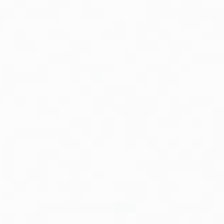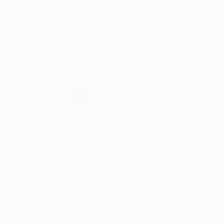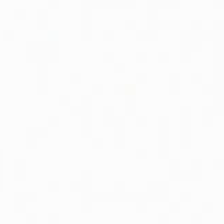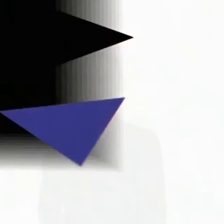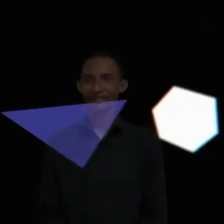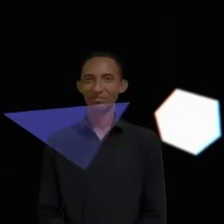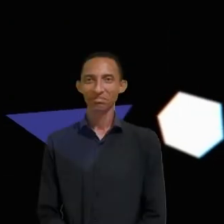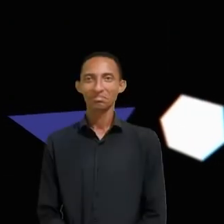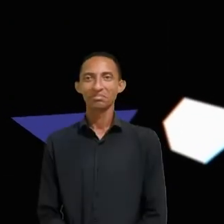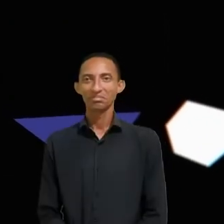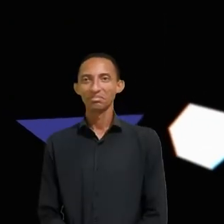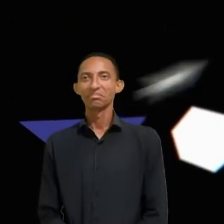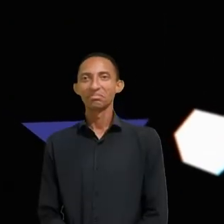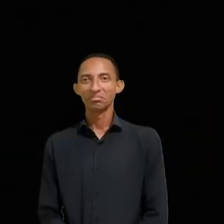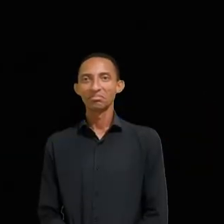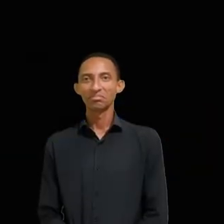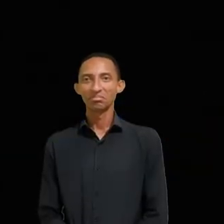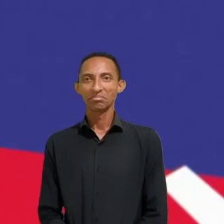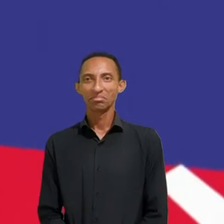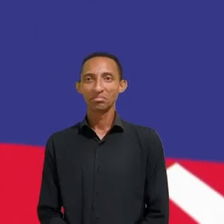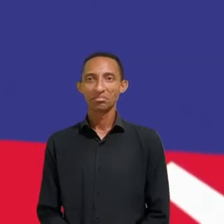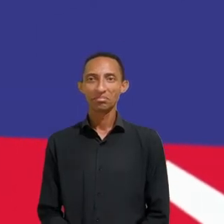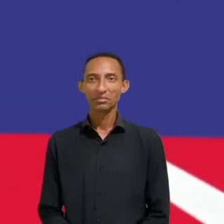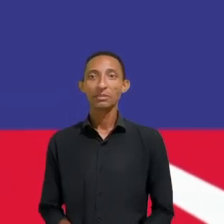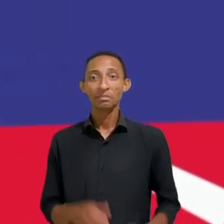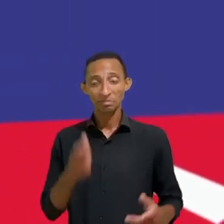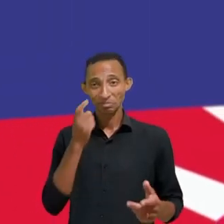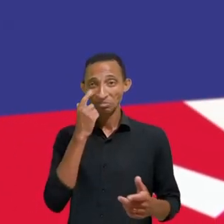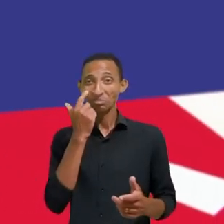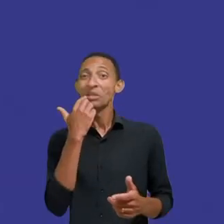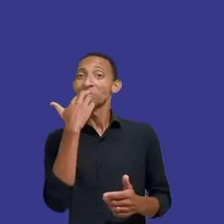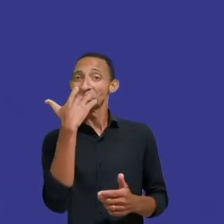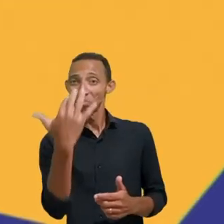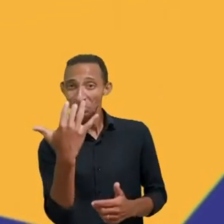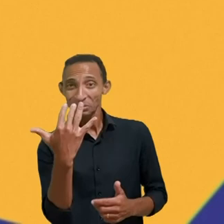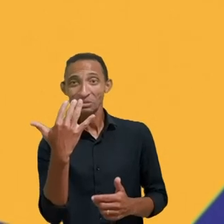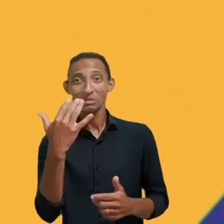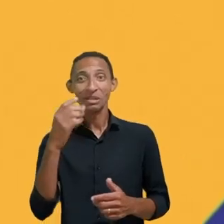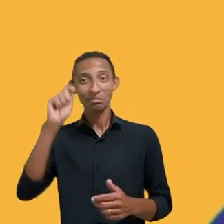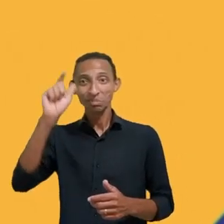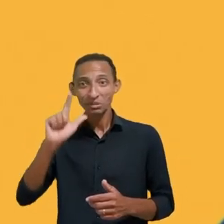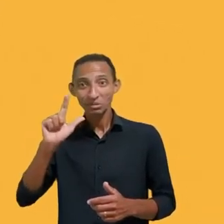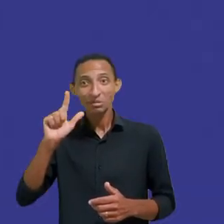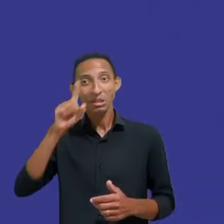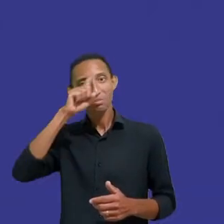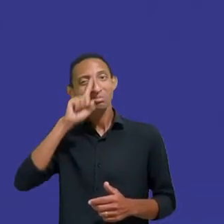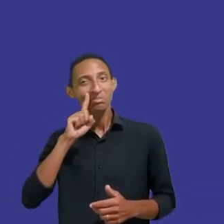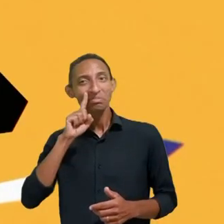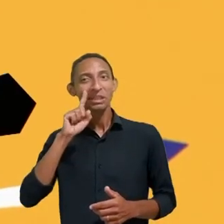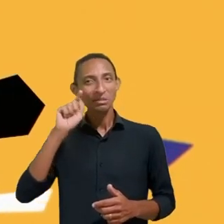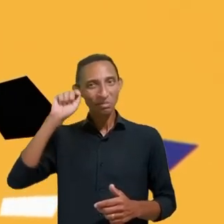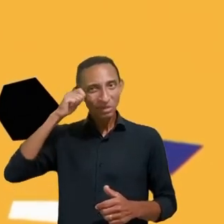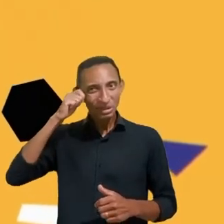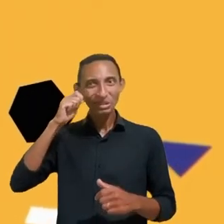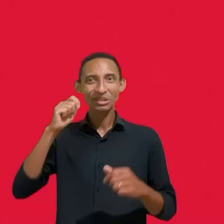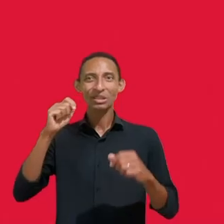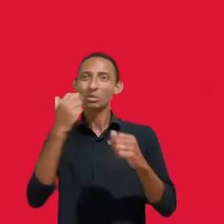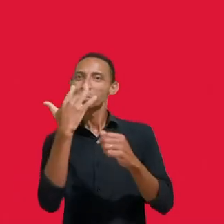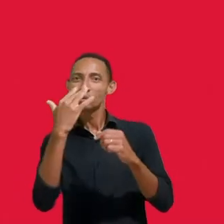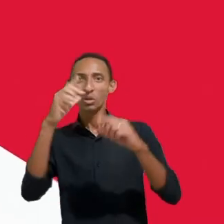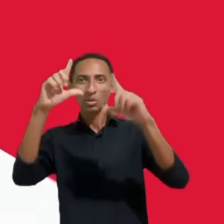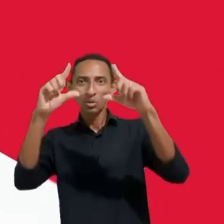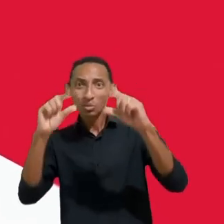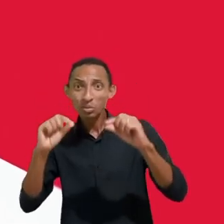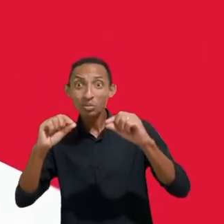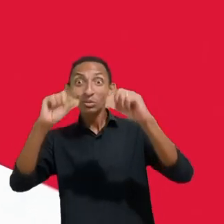formas geométricas azuis amarelas brancas pretas e rosa em movimento trocam de cor aumentam e diminuem ao clique de um cursor que passeia pela tela